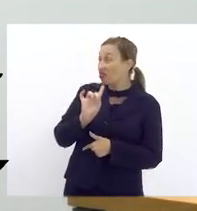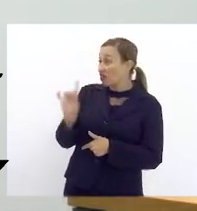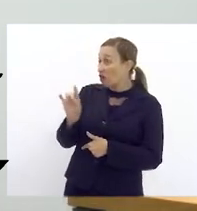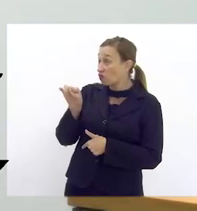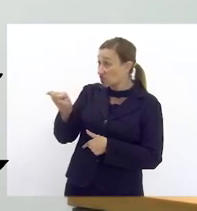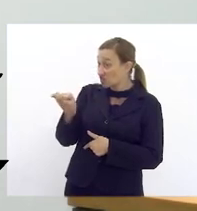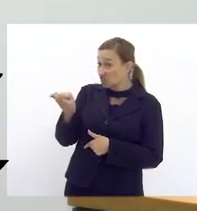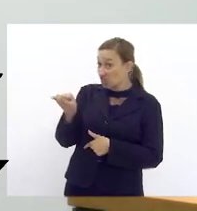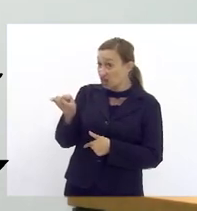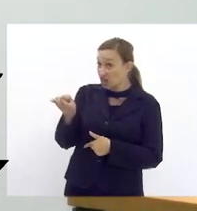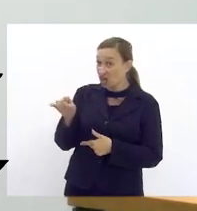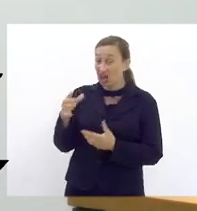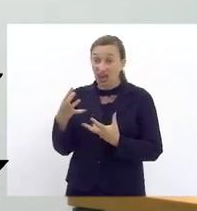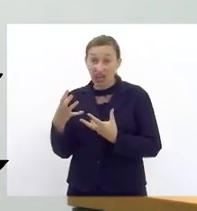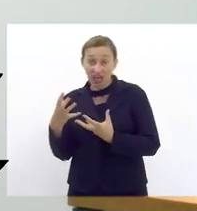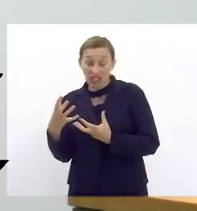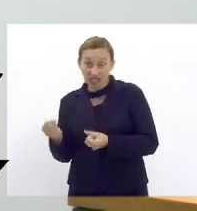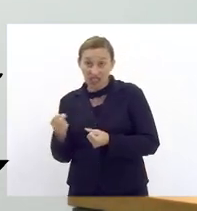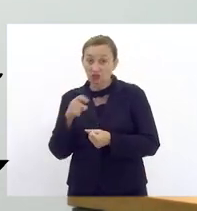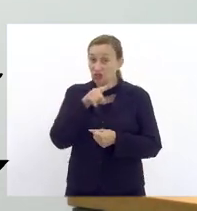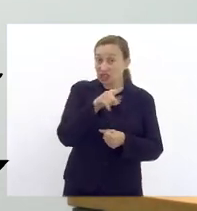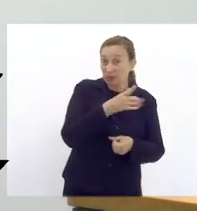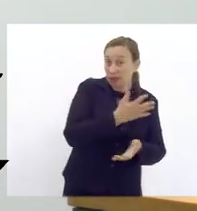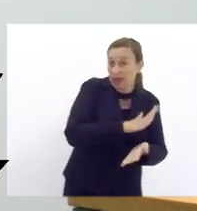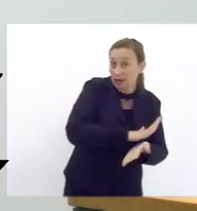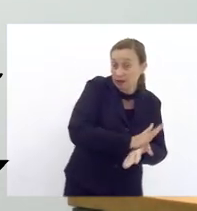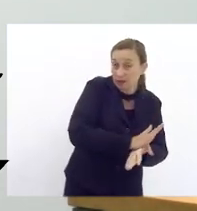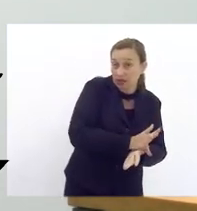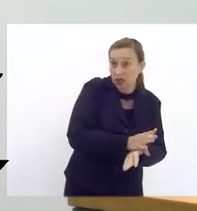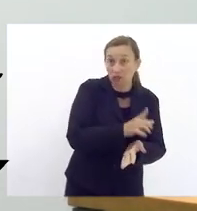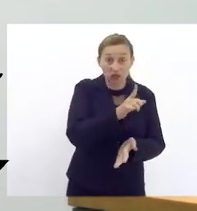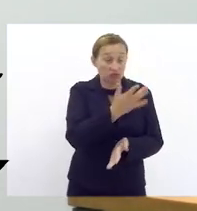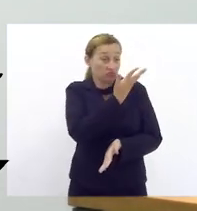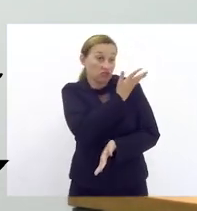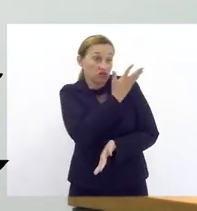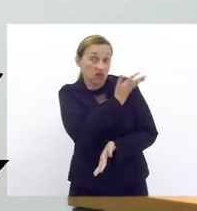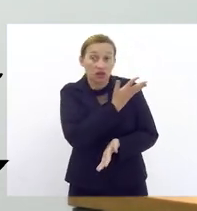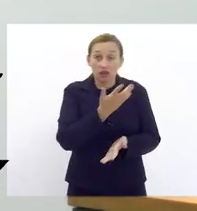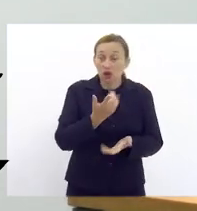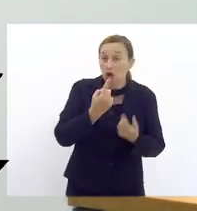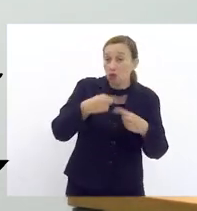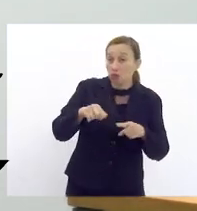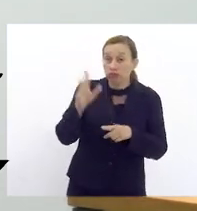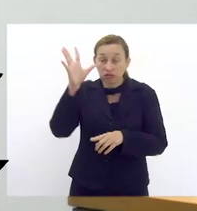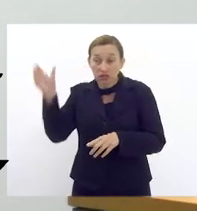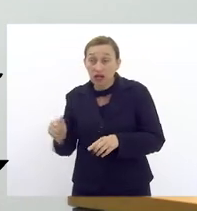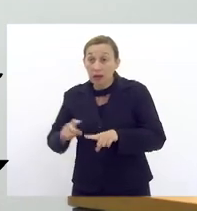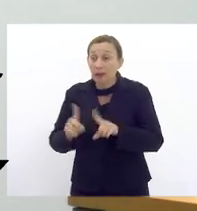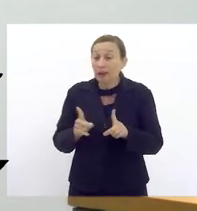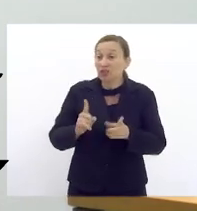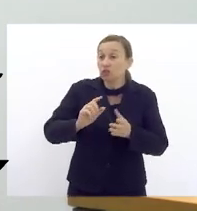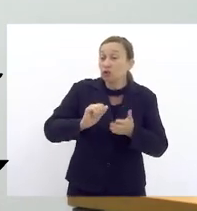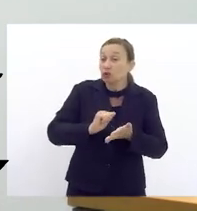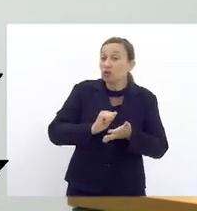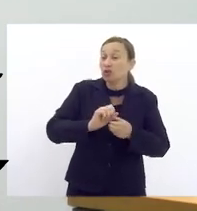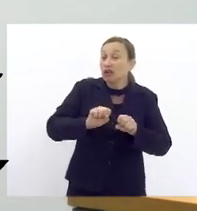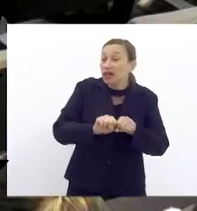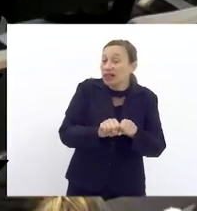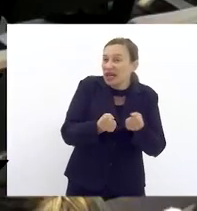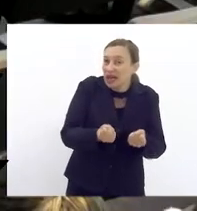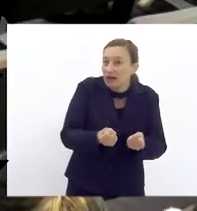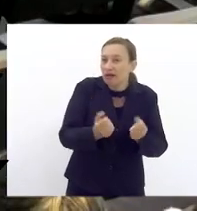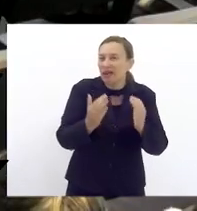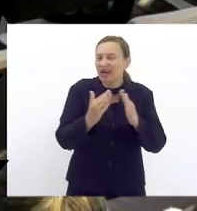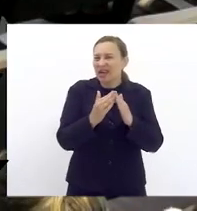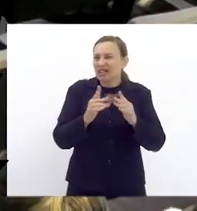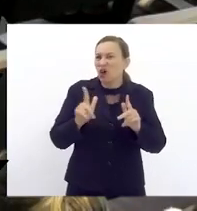é intolerante você é preconceito Você é racista contra as matrizes africanas e quando quebra as nossas casas vocês querem usar as